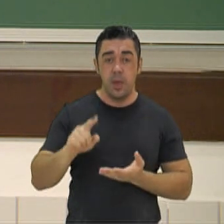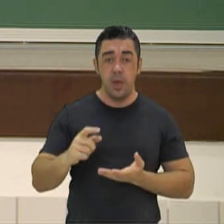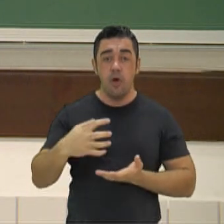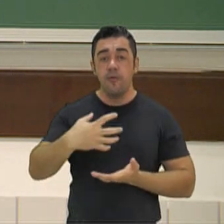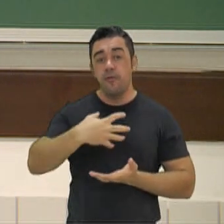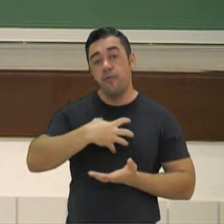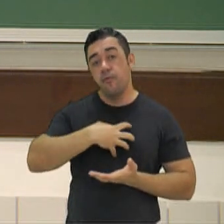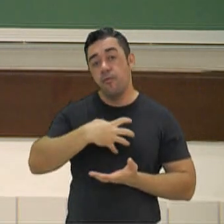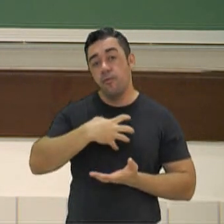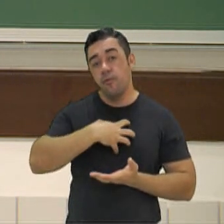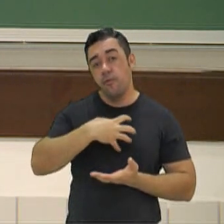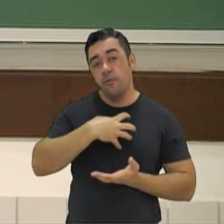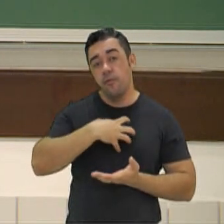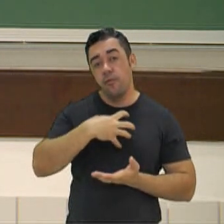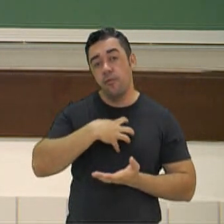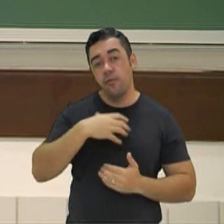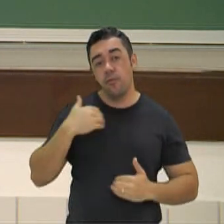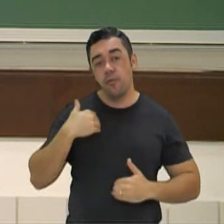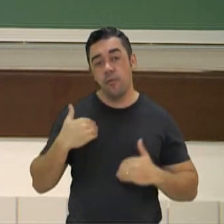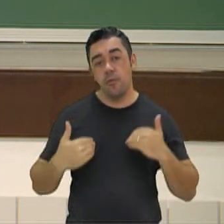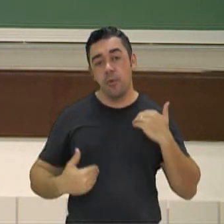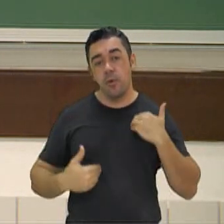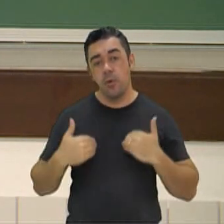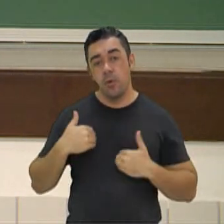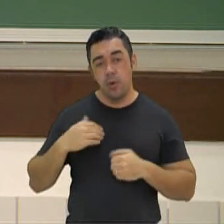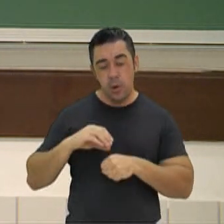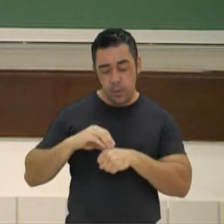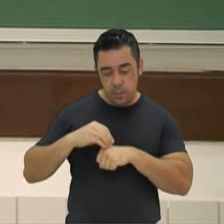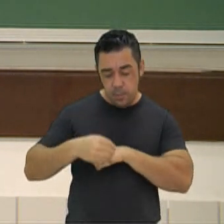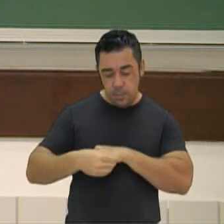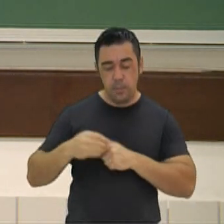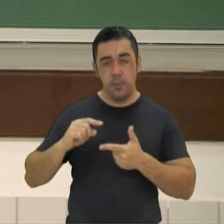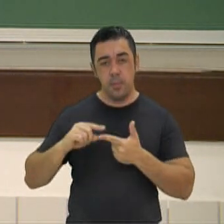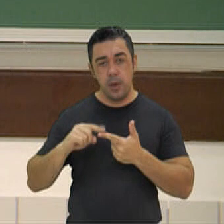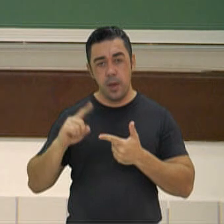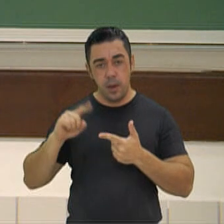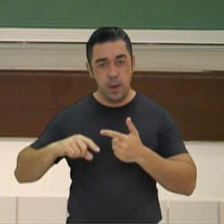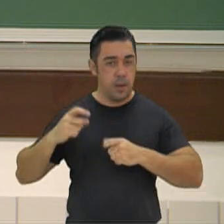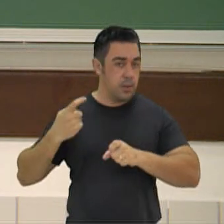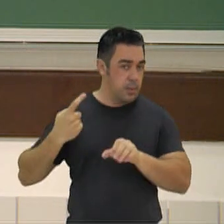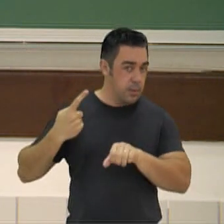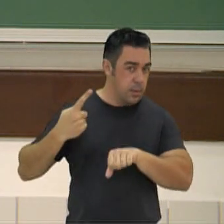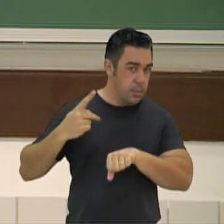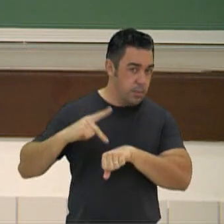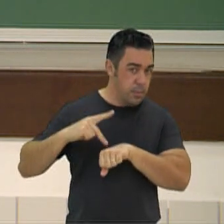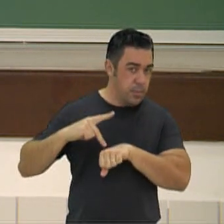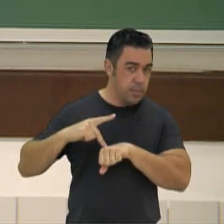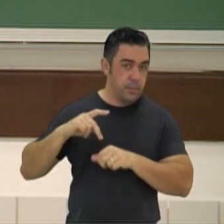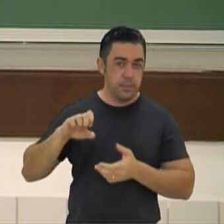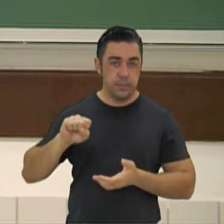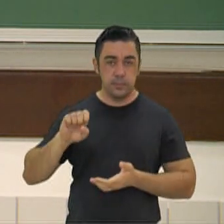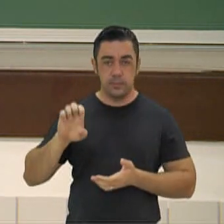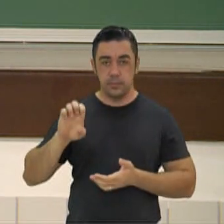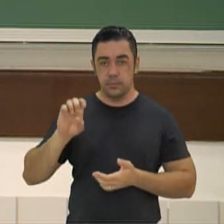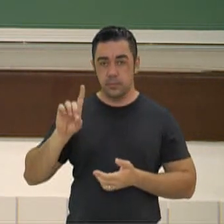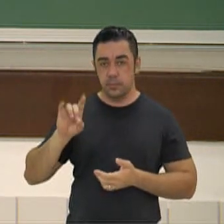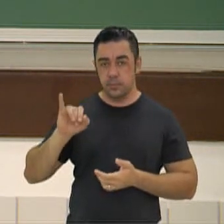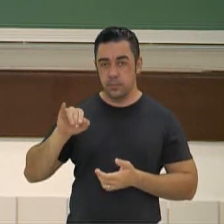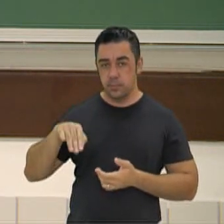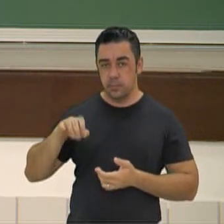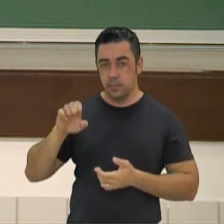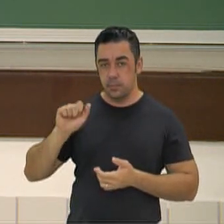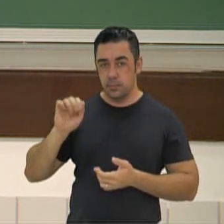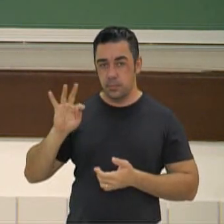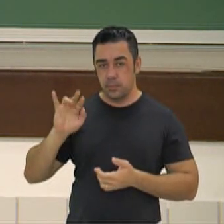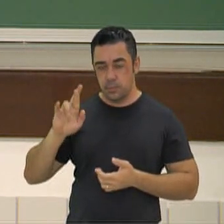formato dessas estruturas que vão se preservar nessas rochas sedimentares. Beleza? Então, quando nós estamos falando de